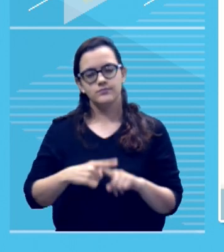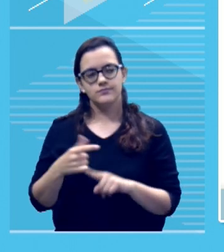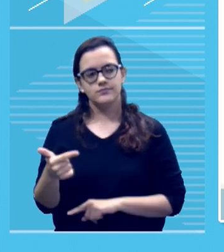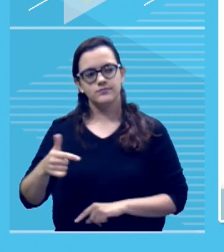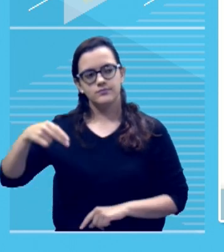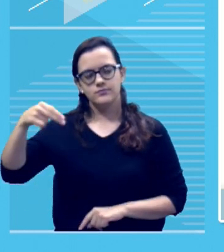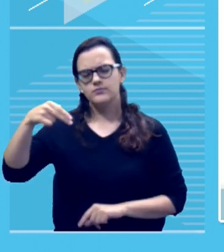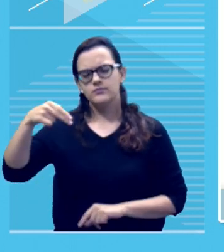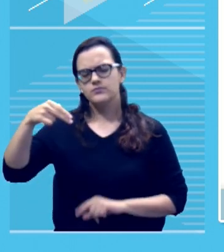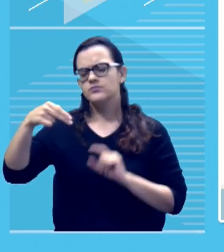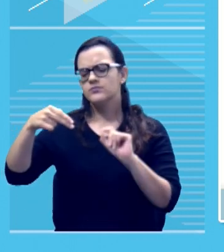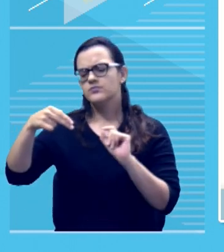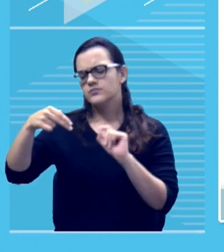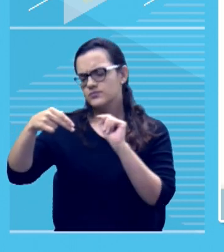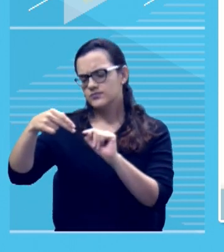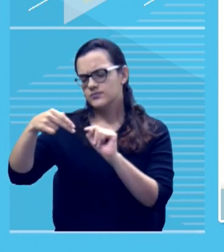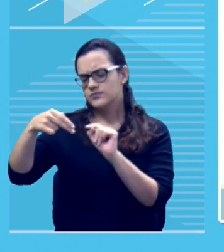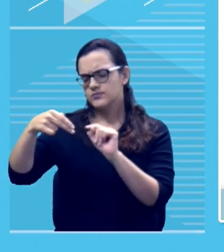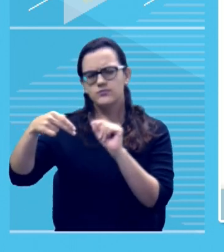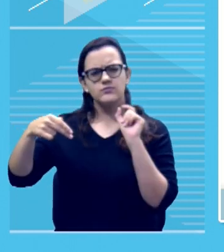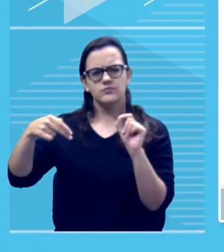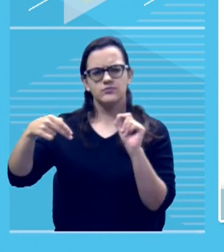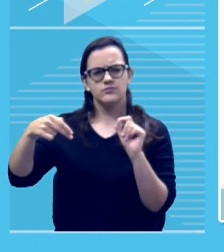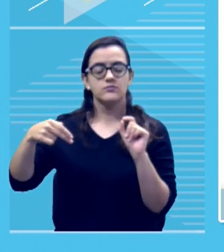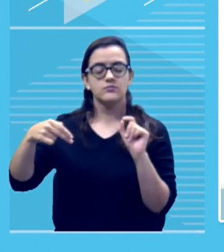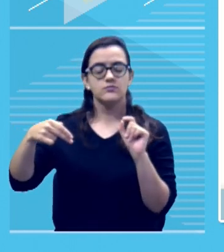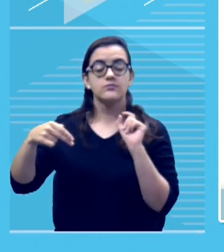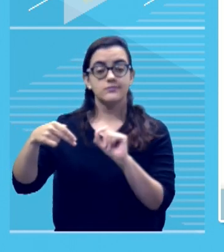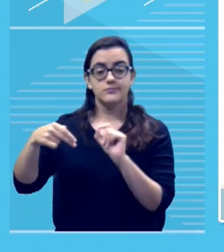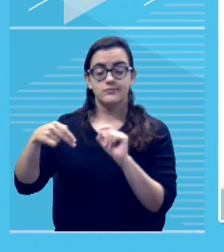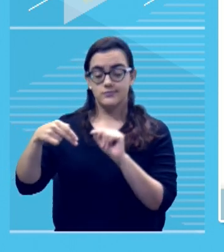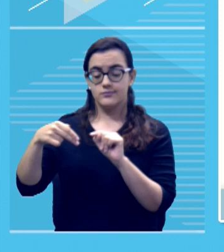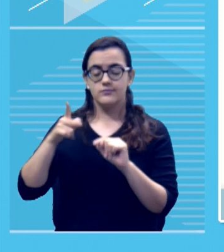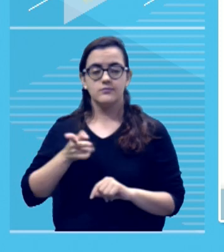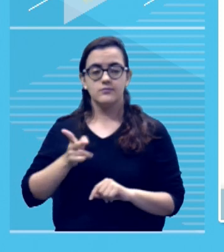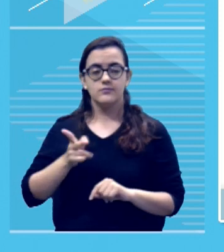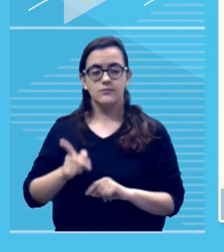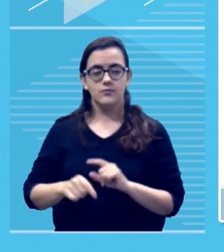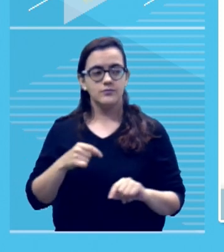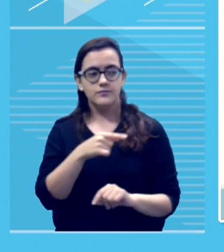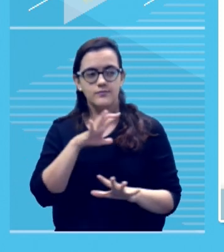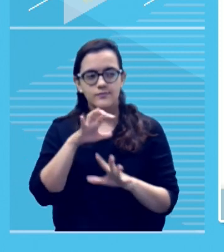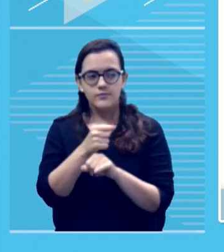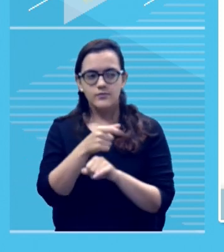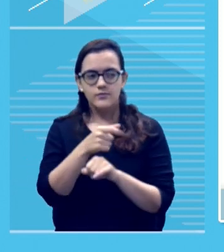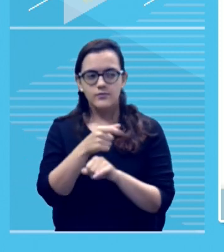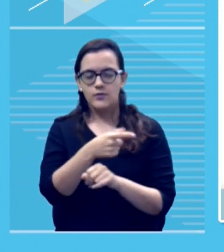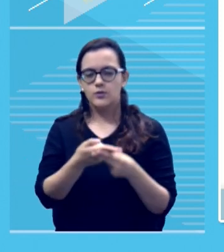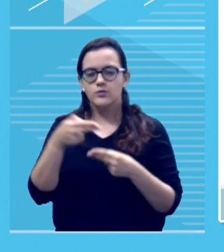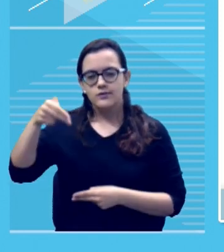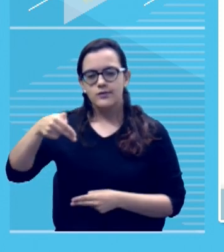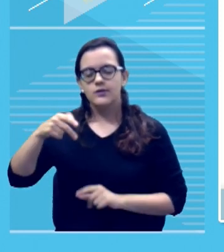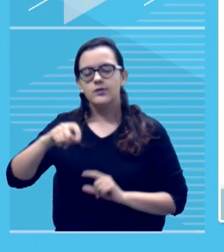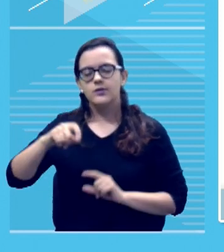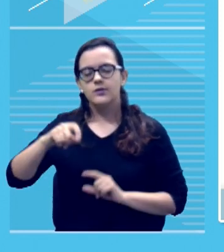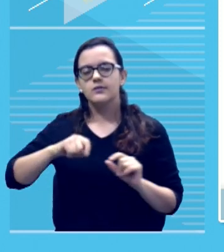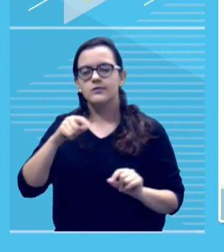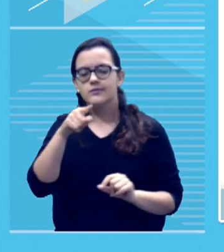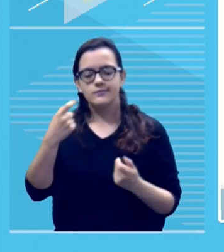é o número de carbonos assimétricos. Se a questão quiser só os ativos, vai ser 2 elevado a